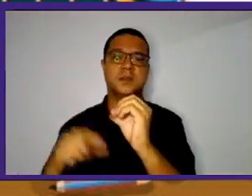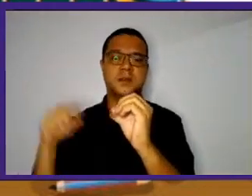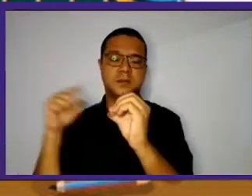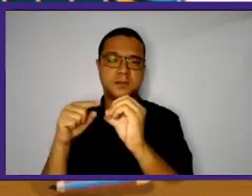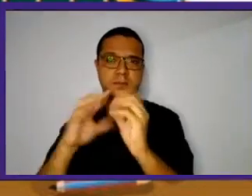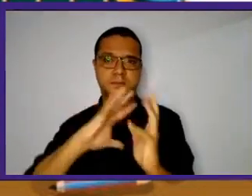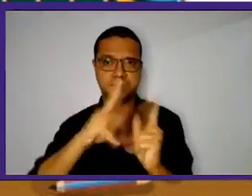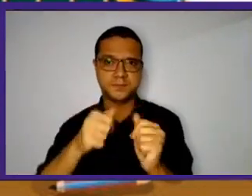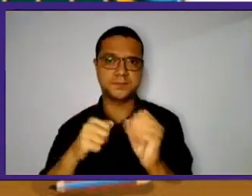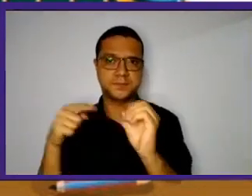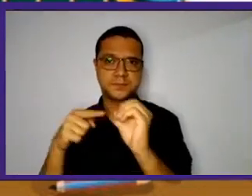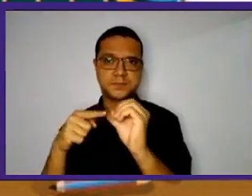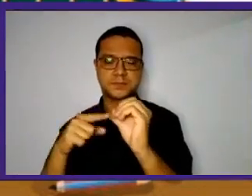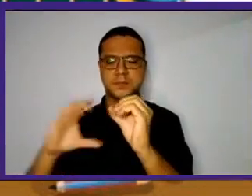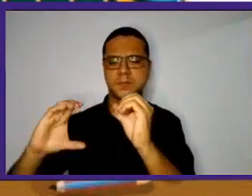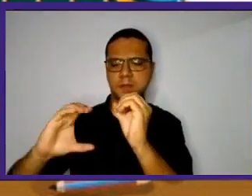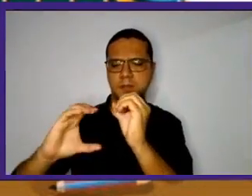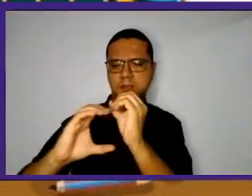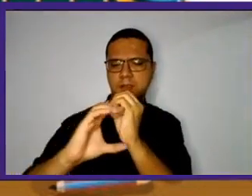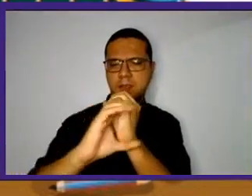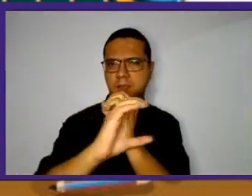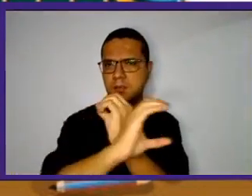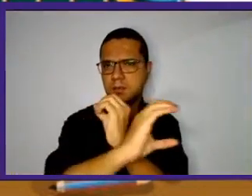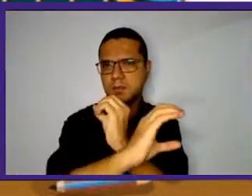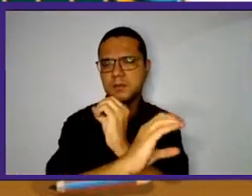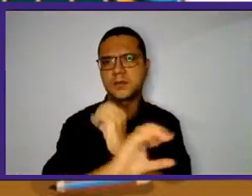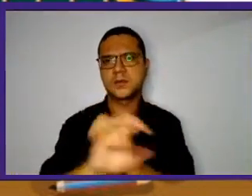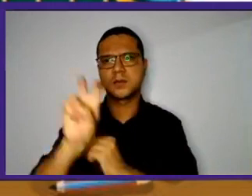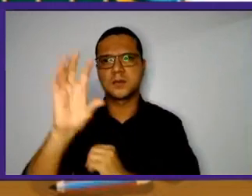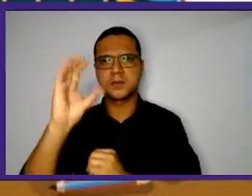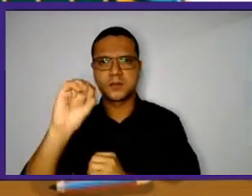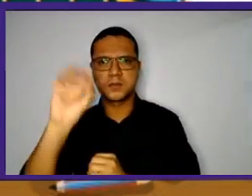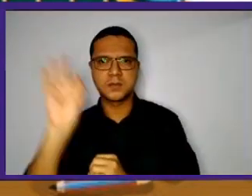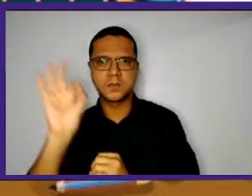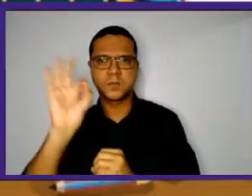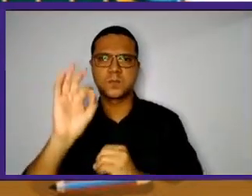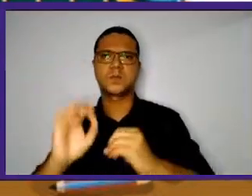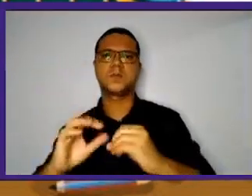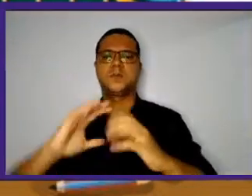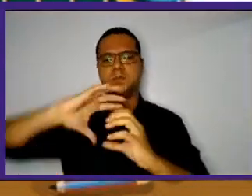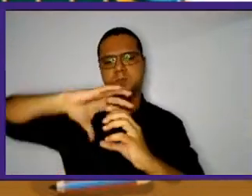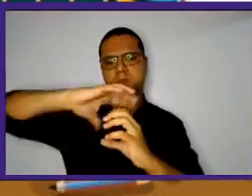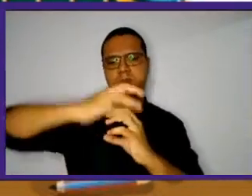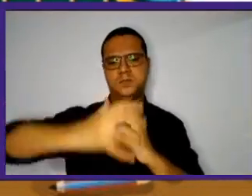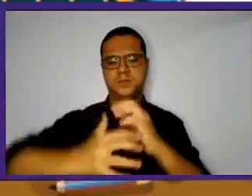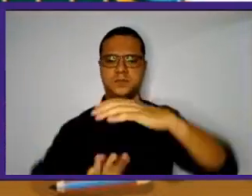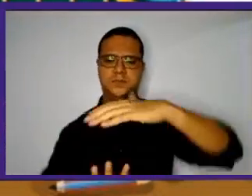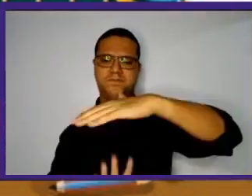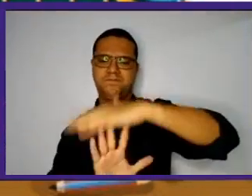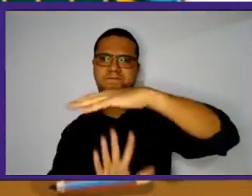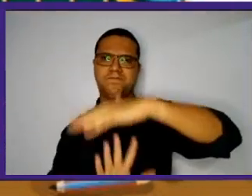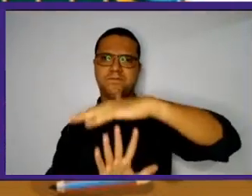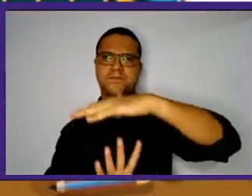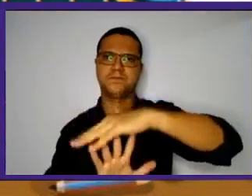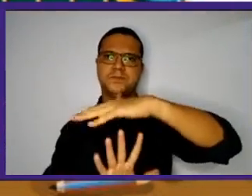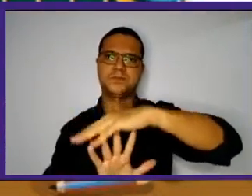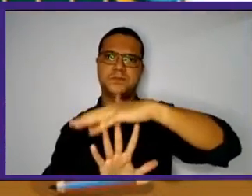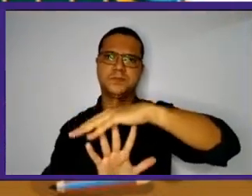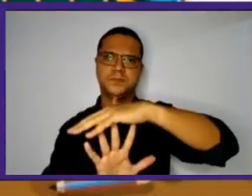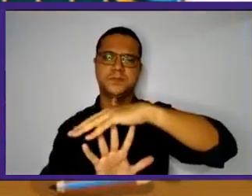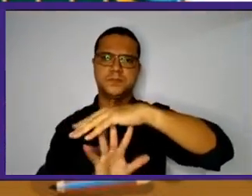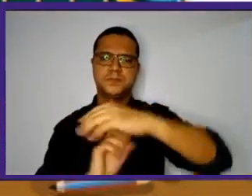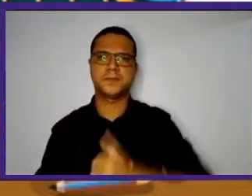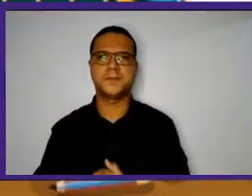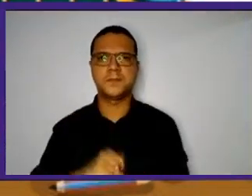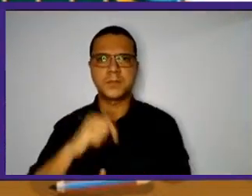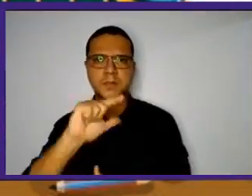essa camada de gases de efeito estufa, que é em torno de 50%, vai ficar retida na atmosfera. A outra parte vai atingir